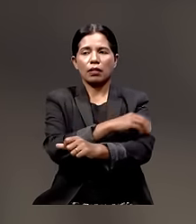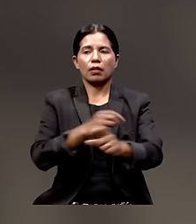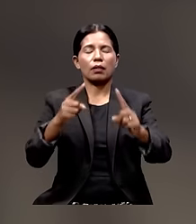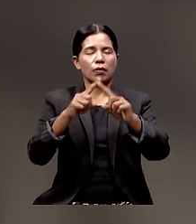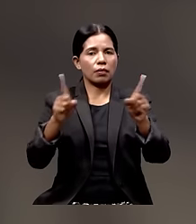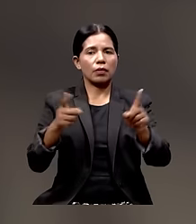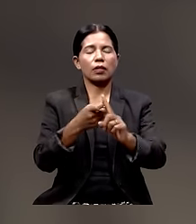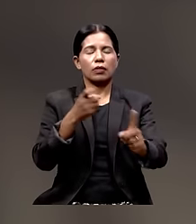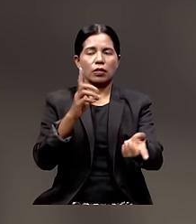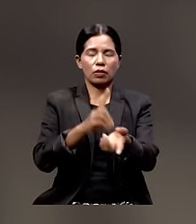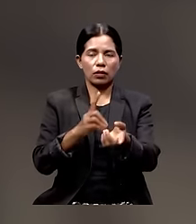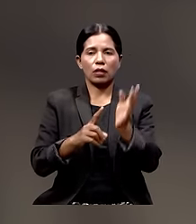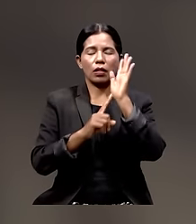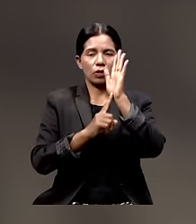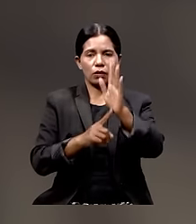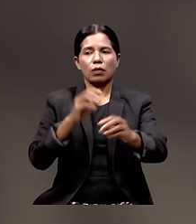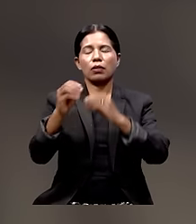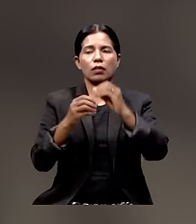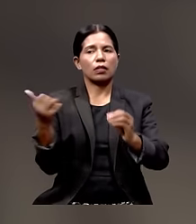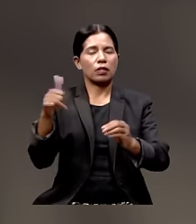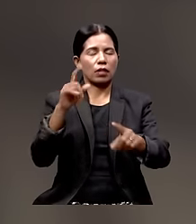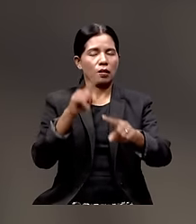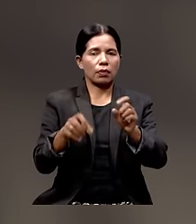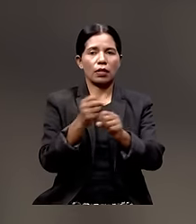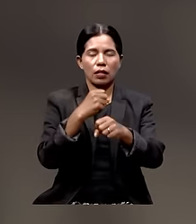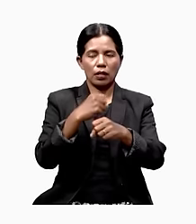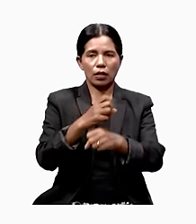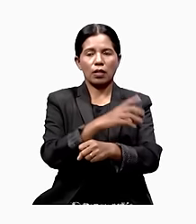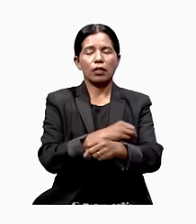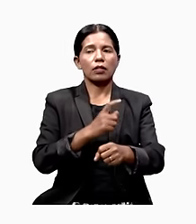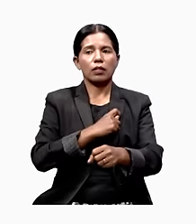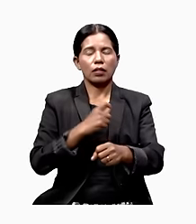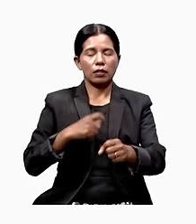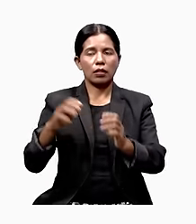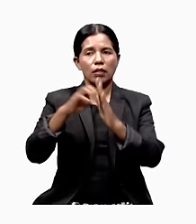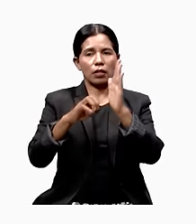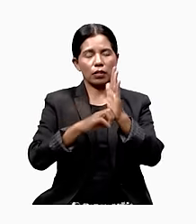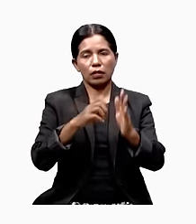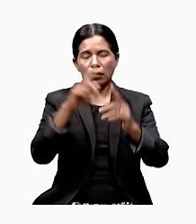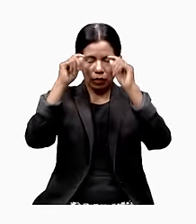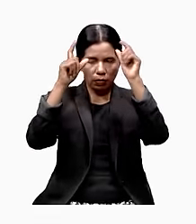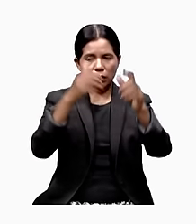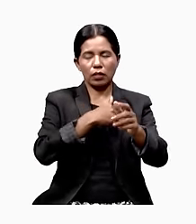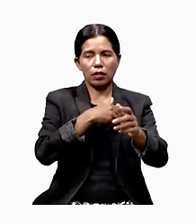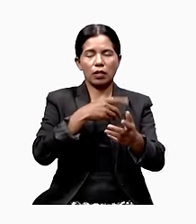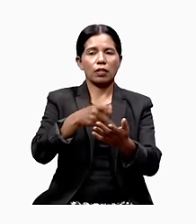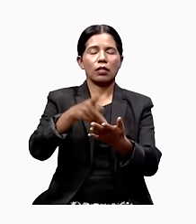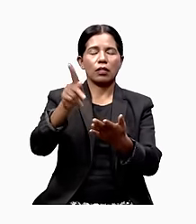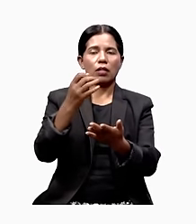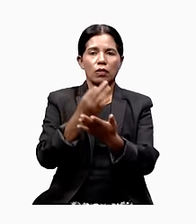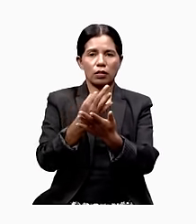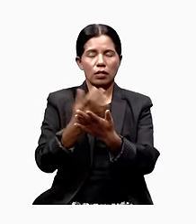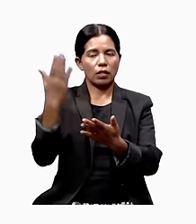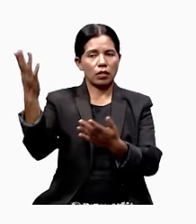be russi médico fosai katak sira la bele halo quimioterapia tamba estado Timor Leste sira o selo divide sira e